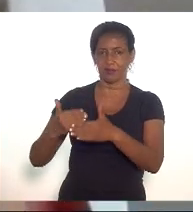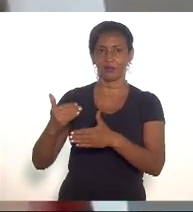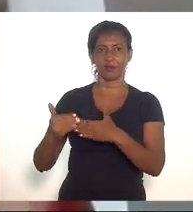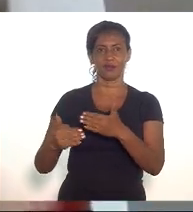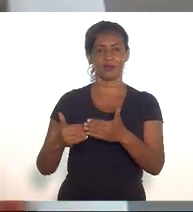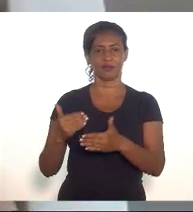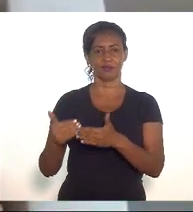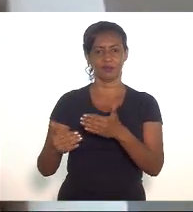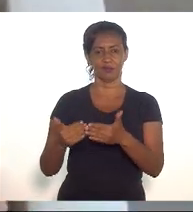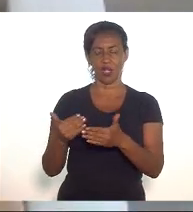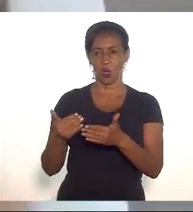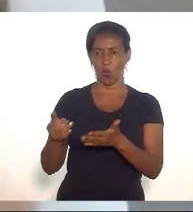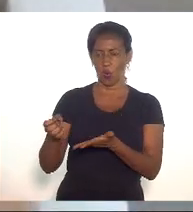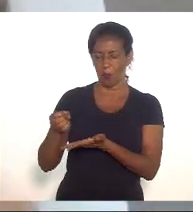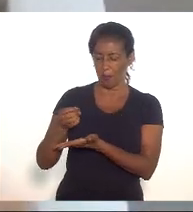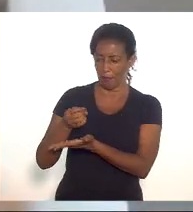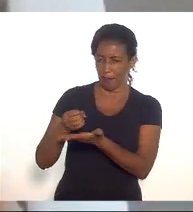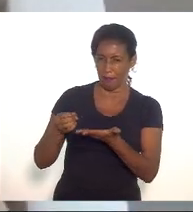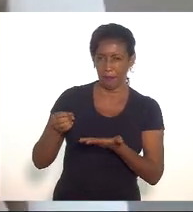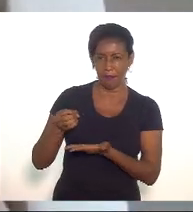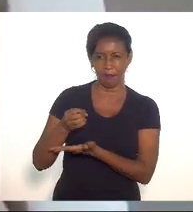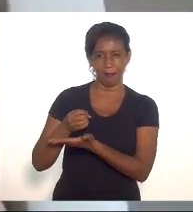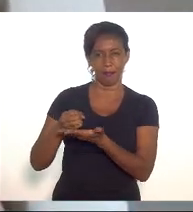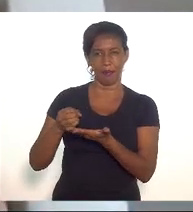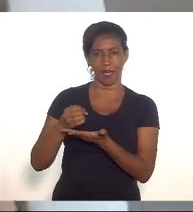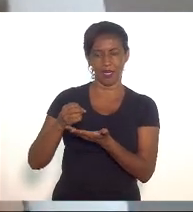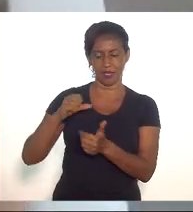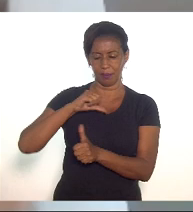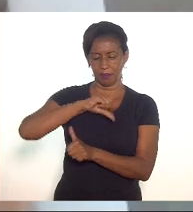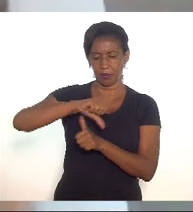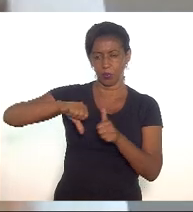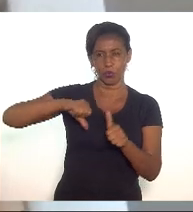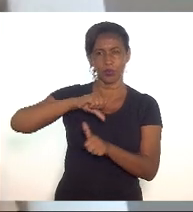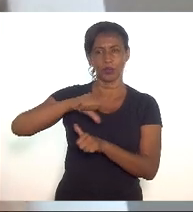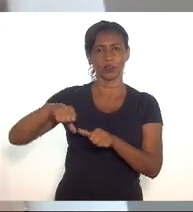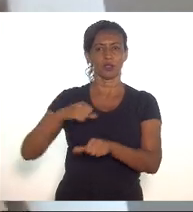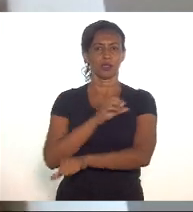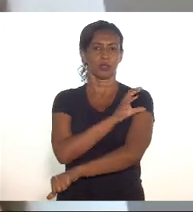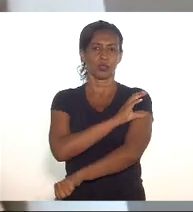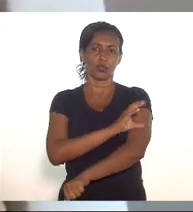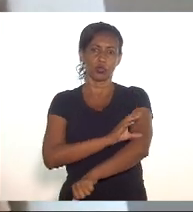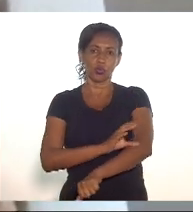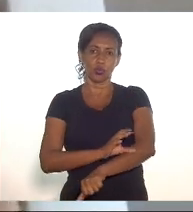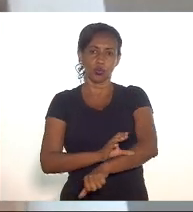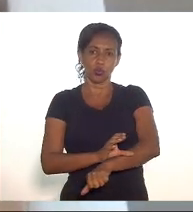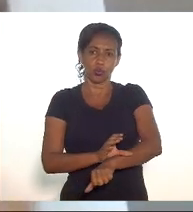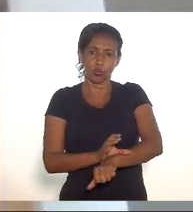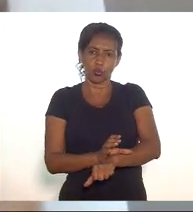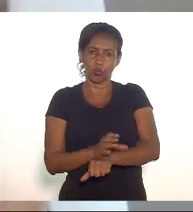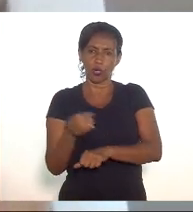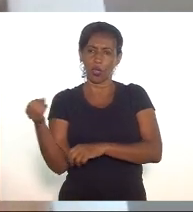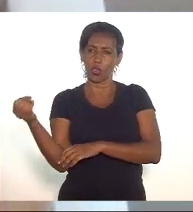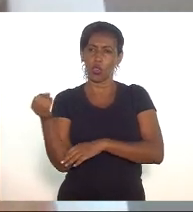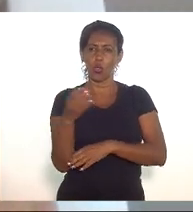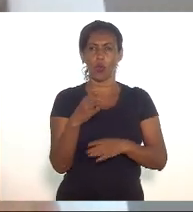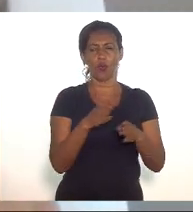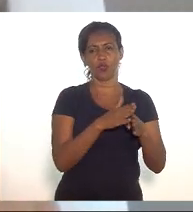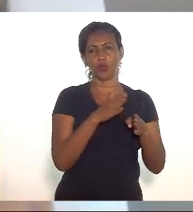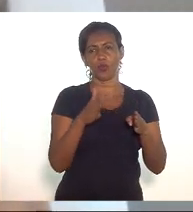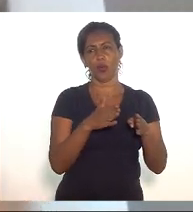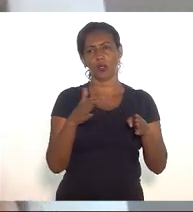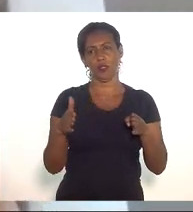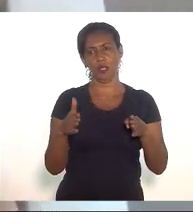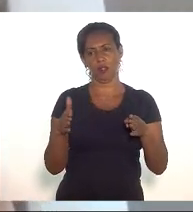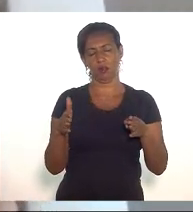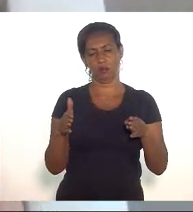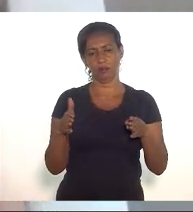uma base para a mudança de cultura, para o enraizamento de novos processos.